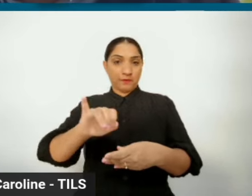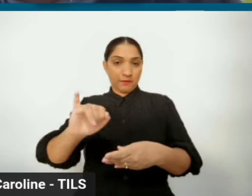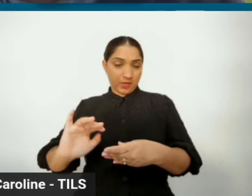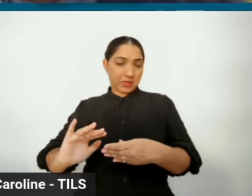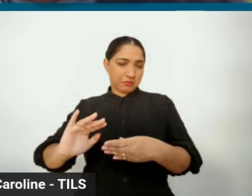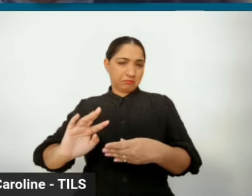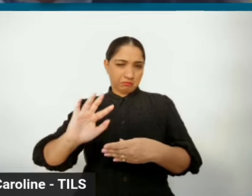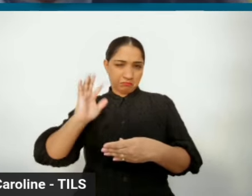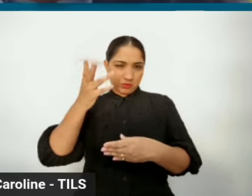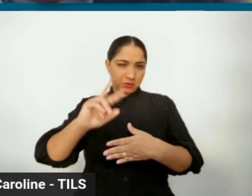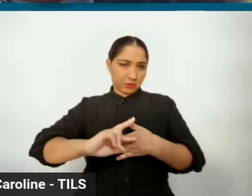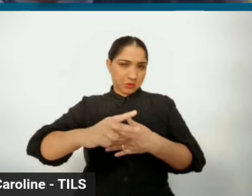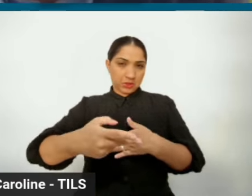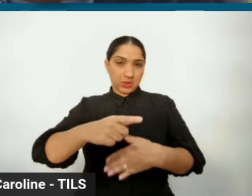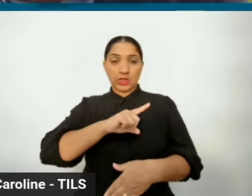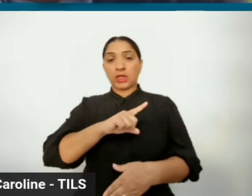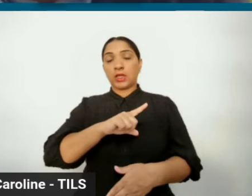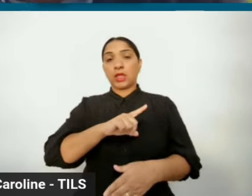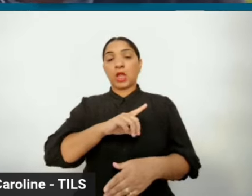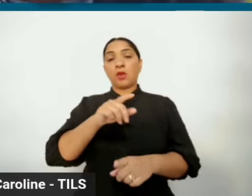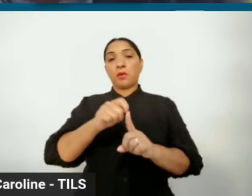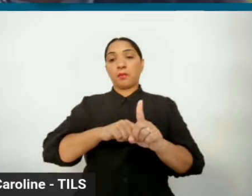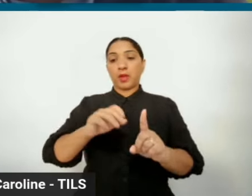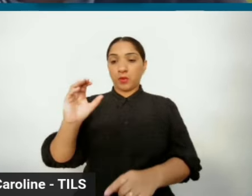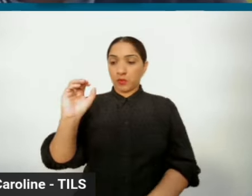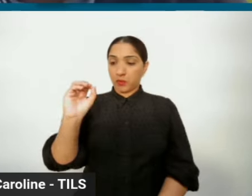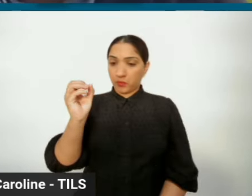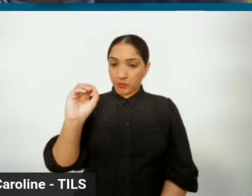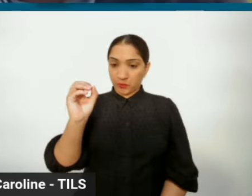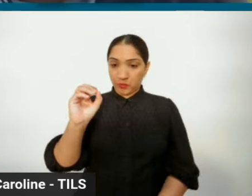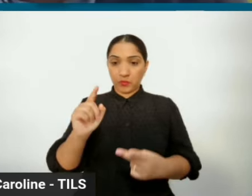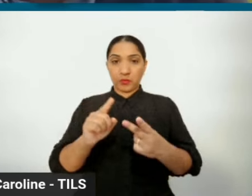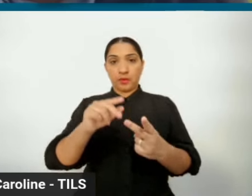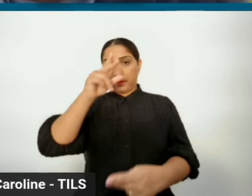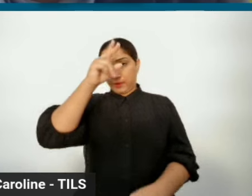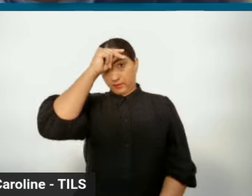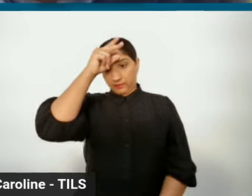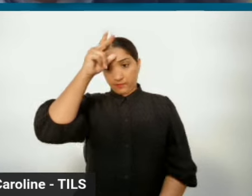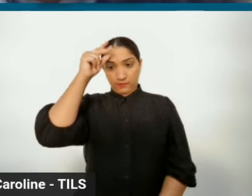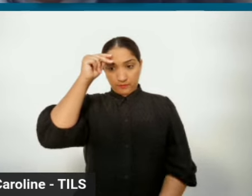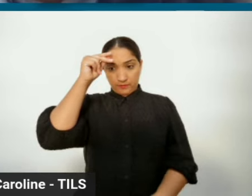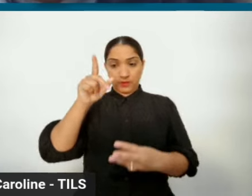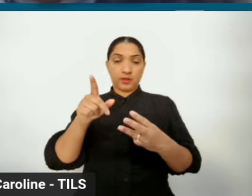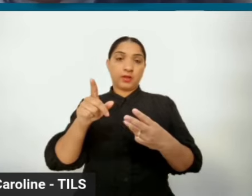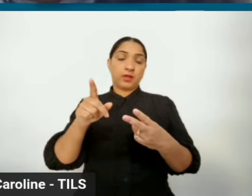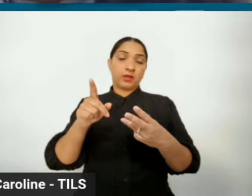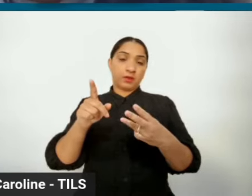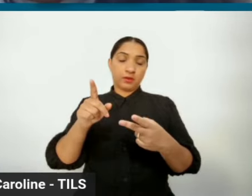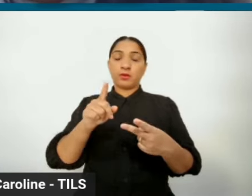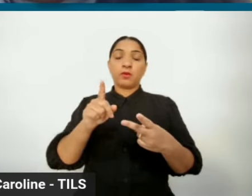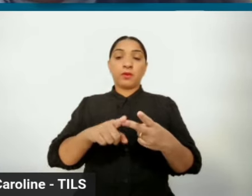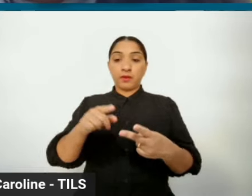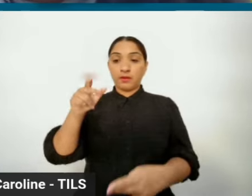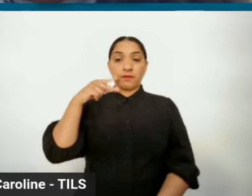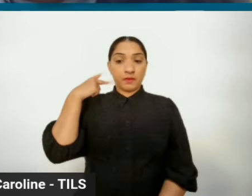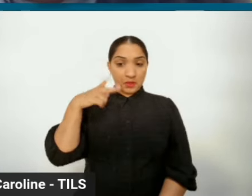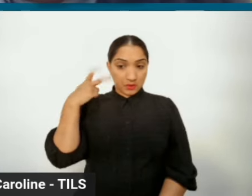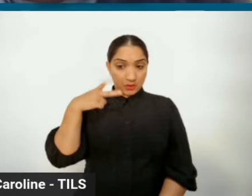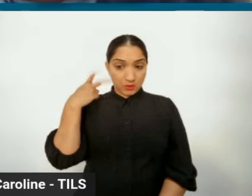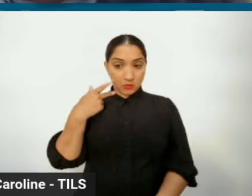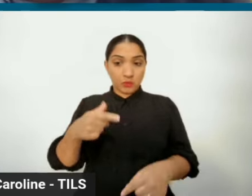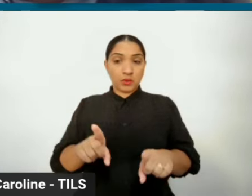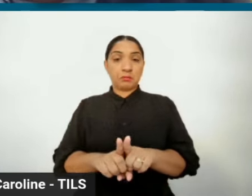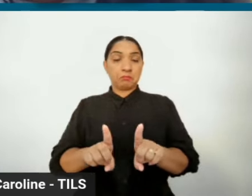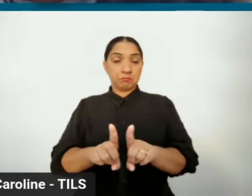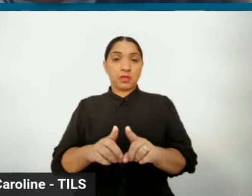municipais, que ocorrem em outubro, para prefeito e para vereadores, né? Como é que o senhor que